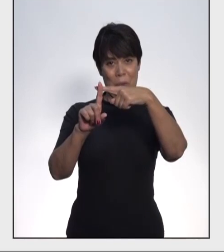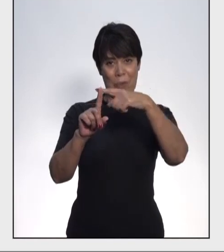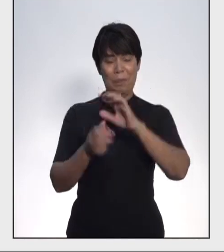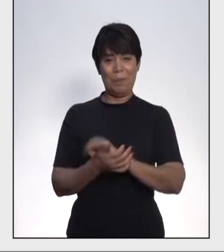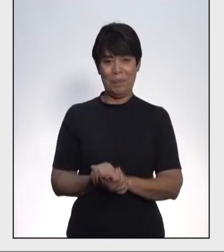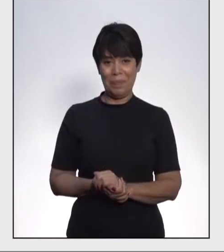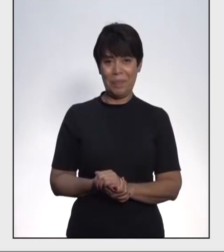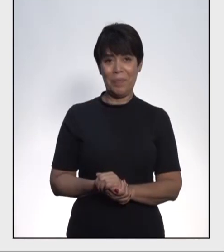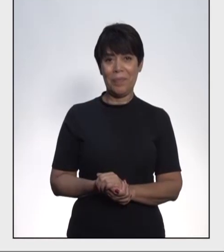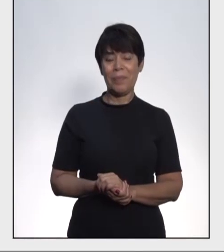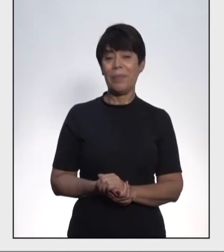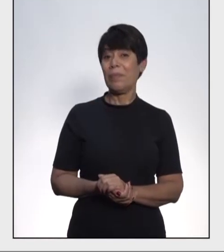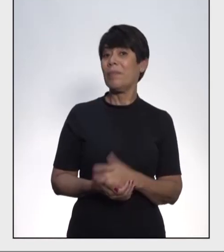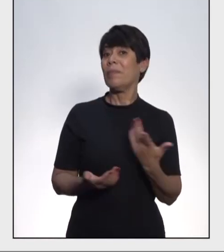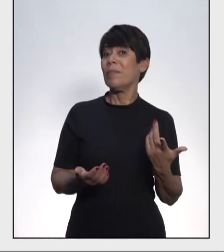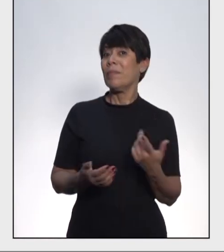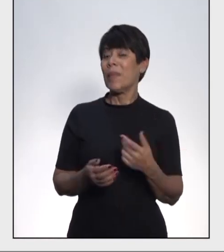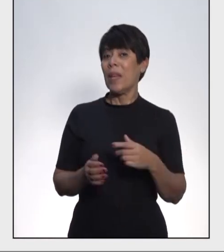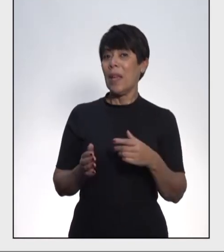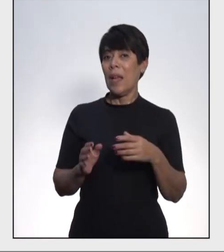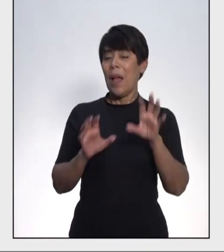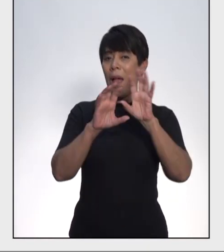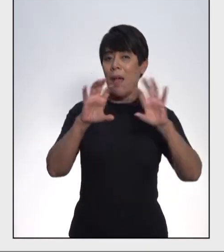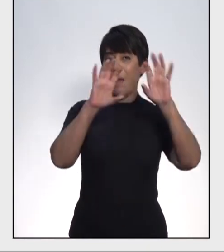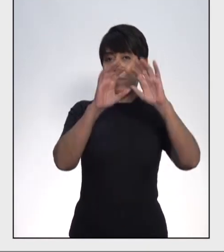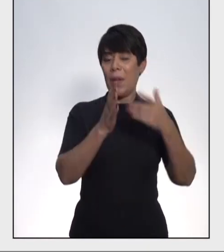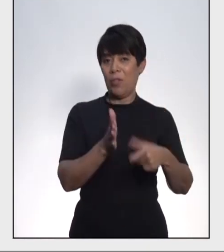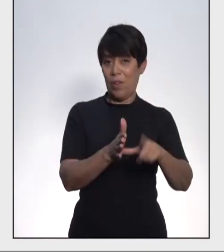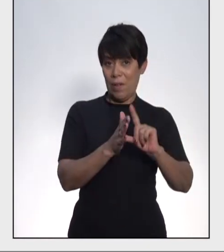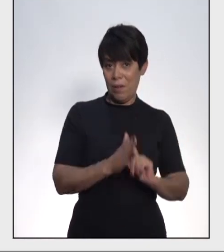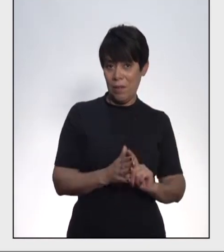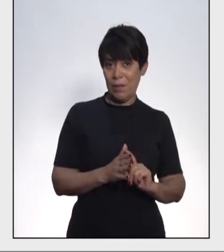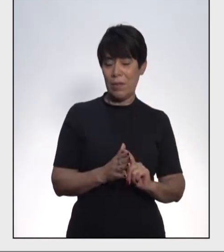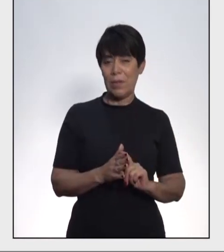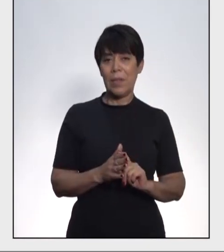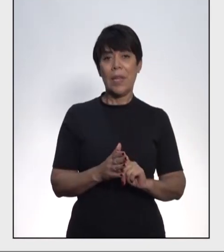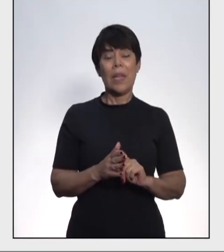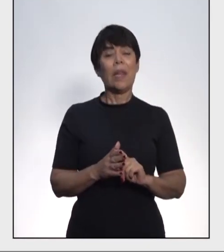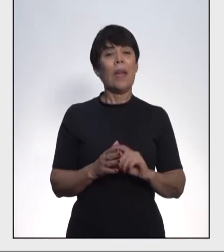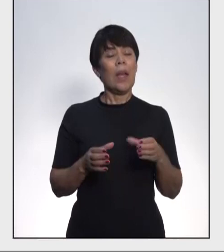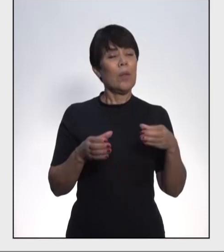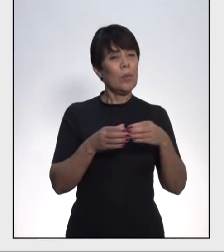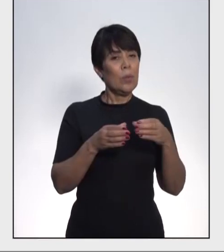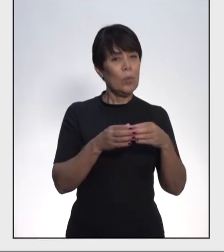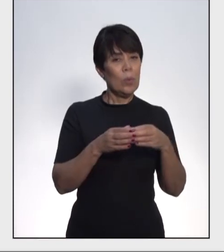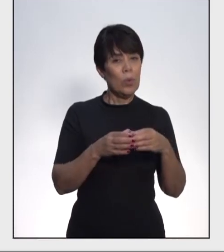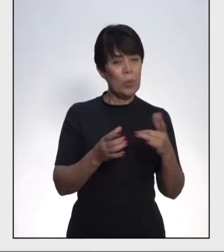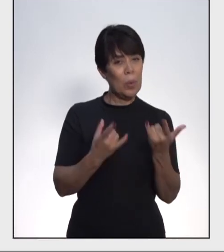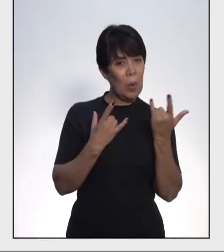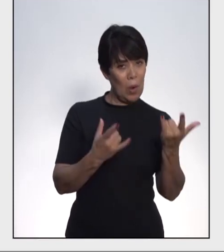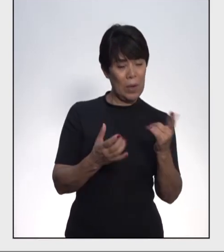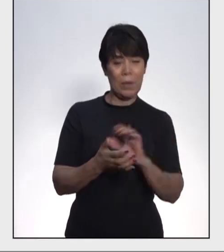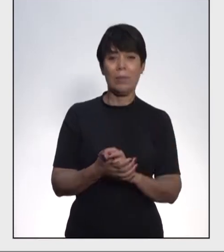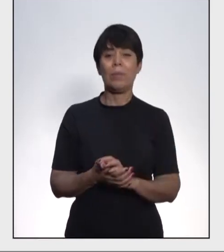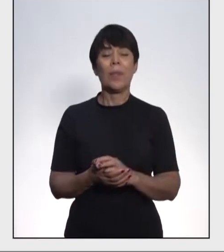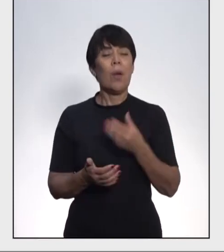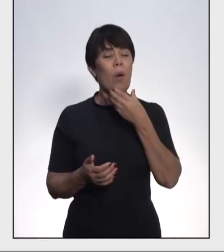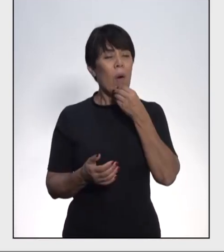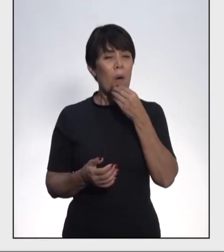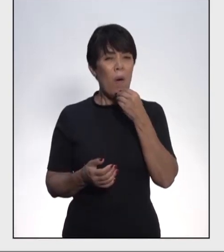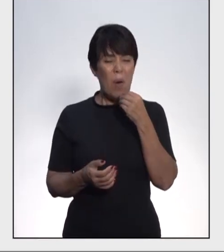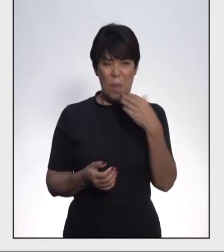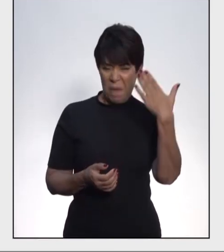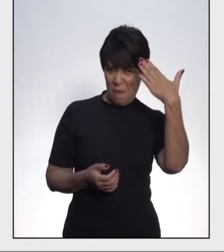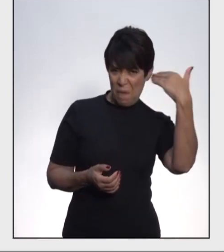Sim? A imagem anterior é de um show da banda irlandesa U2, cujo vocalista Bono Vox é reconhecidamente um artista de